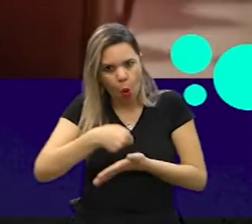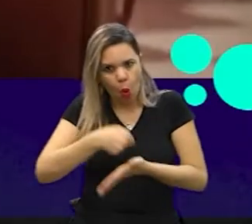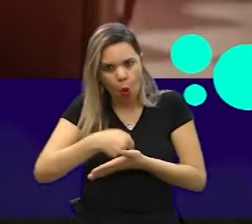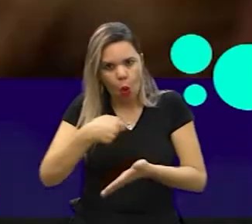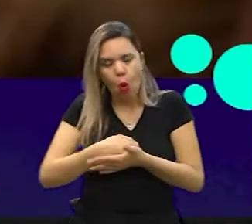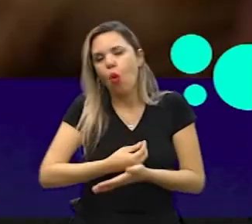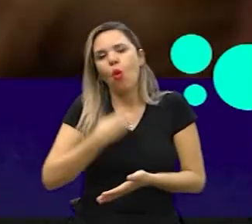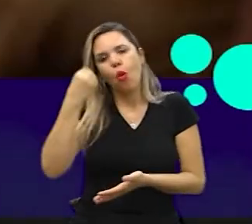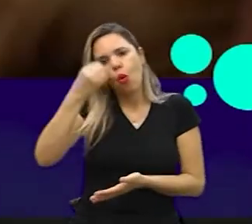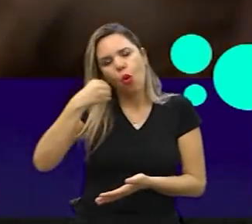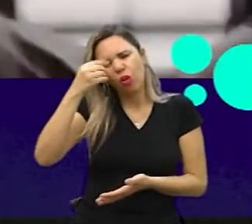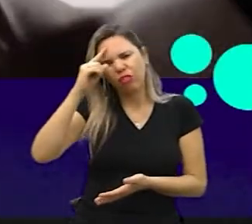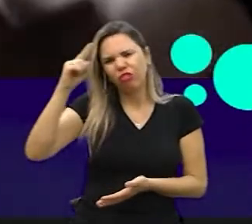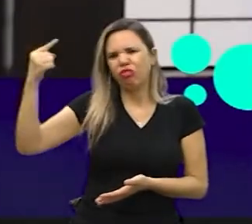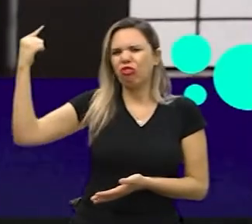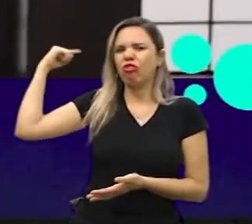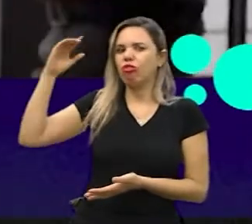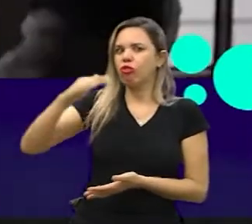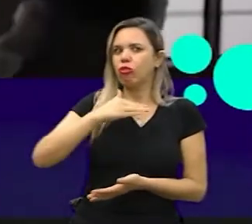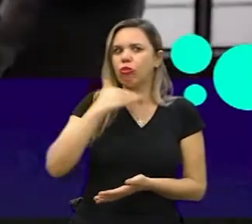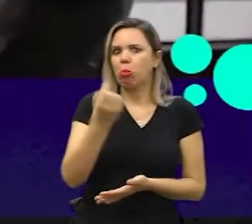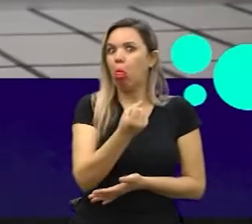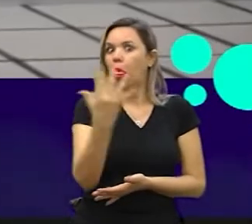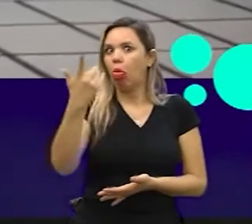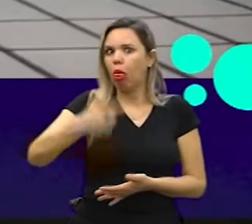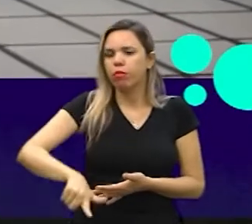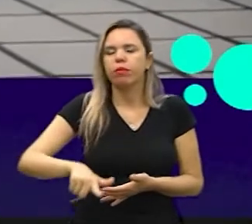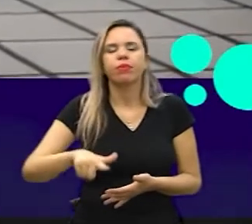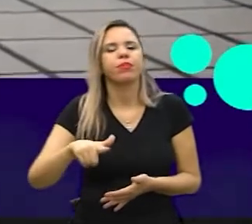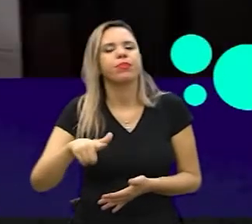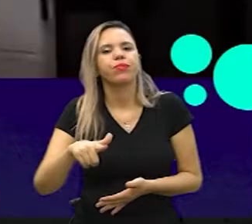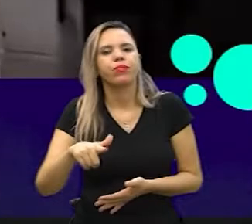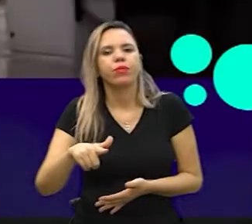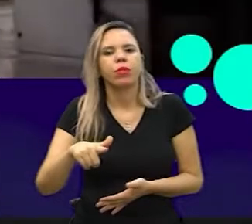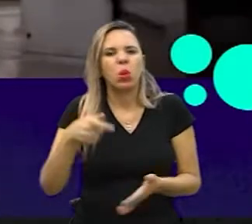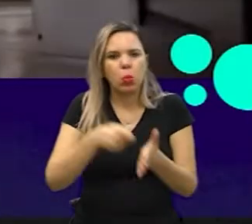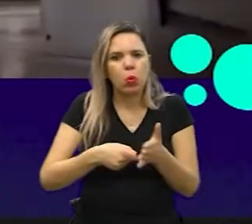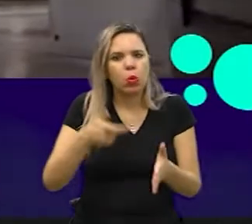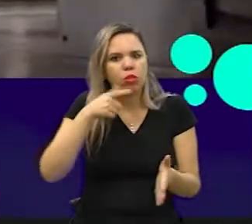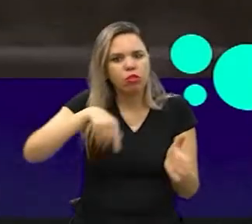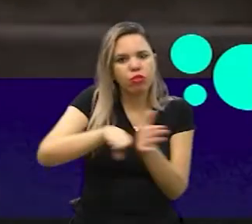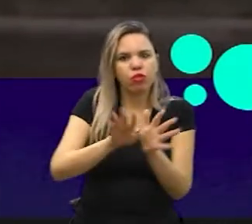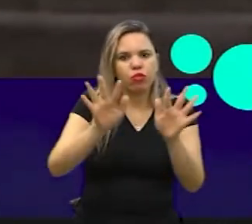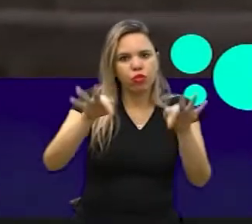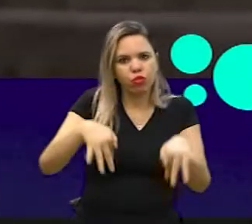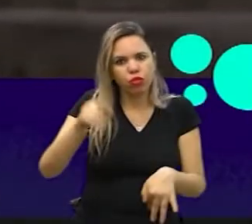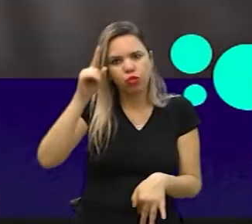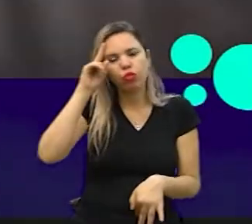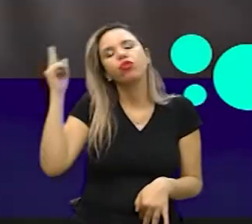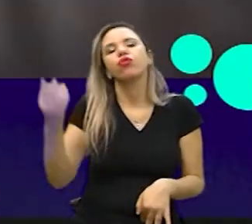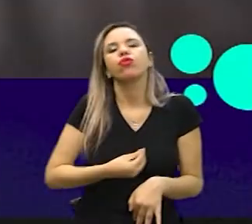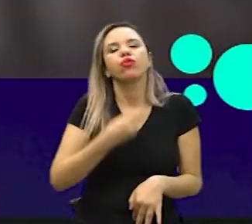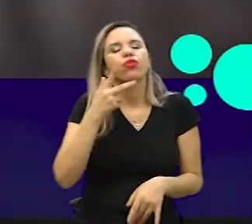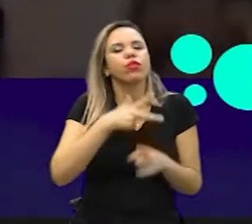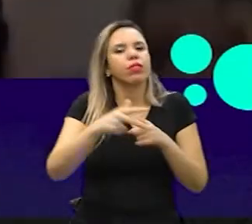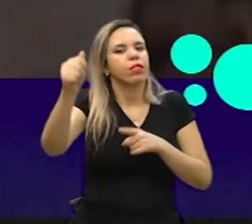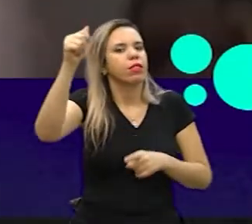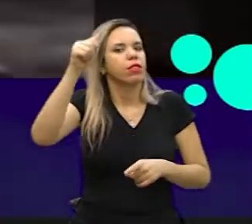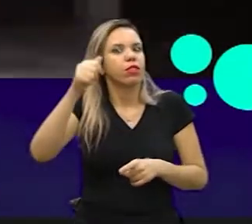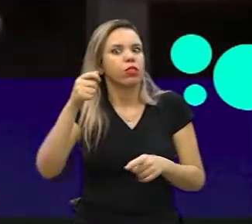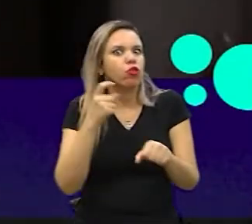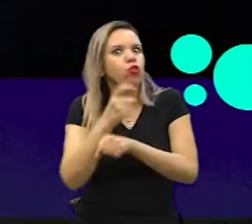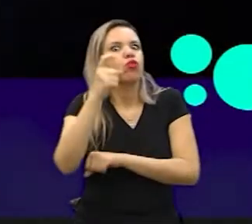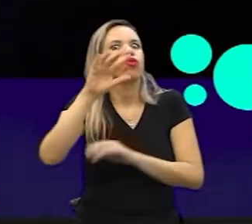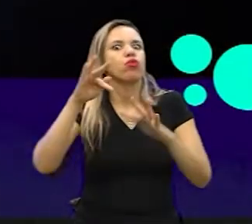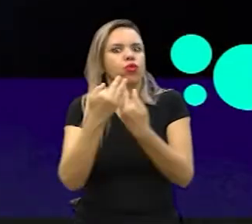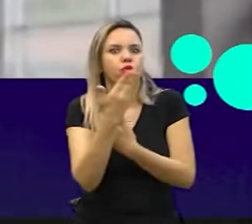vê forçado a reviver o dia de sua morte inúmeras vezes. Enquanto luta para chegar ao fim do dia com